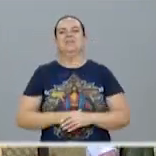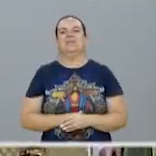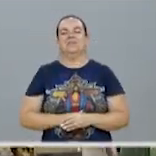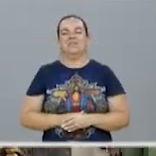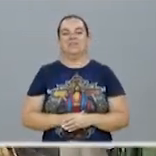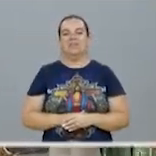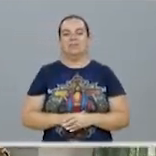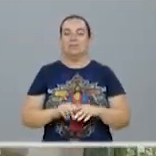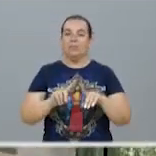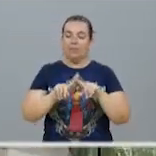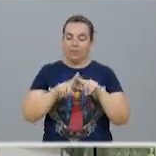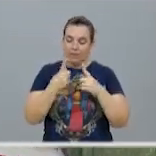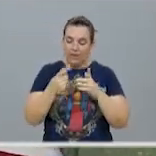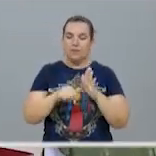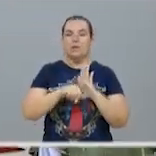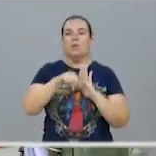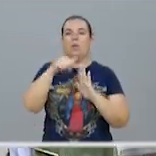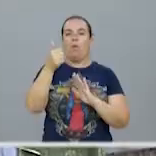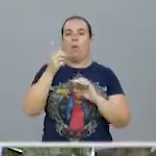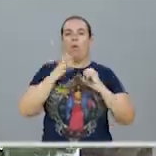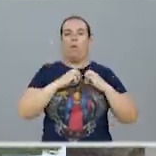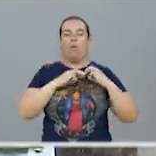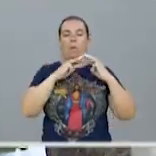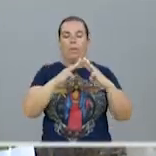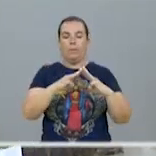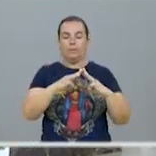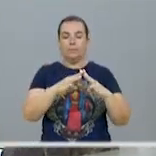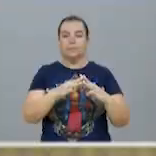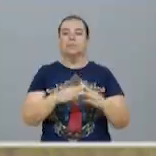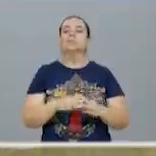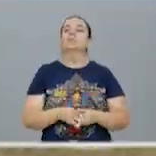Essa primeira mensagem eu queria que levássemos a sério,